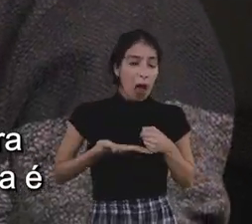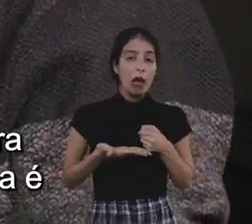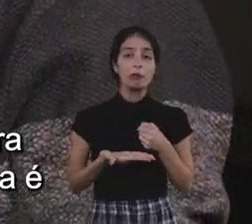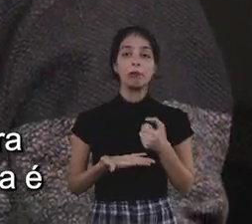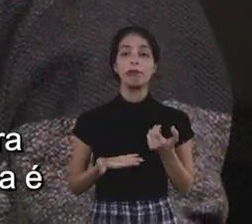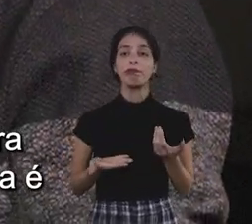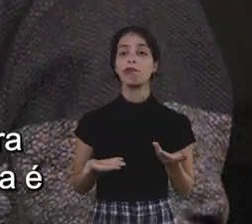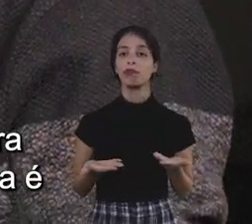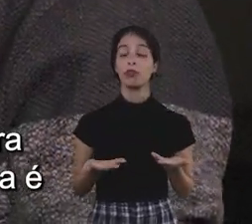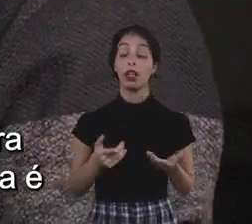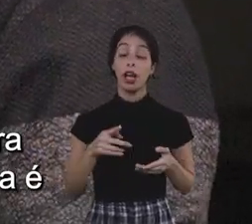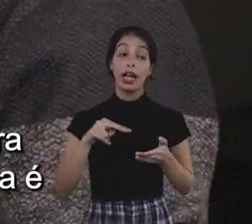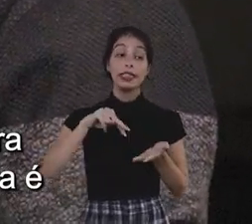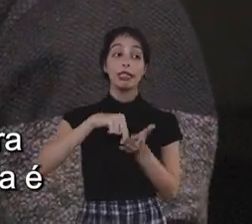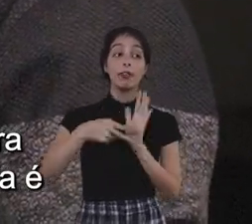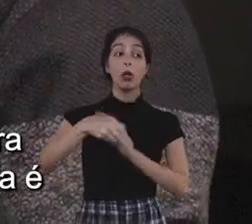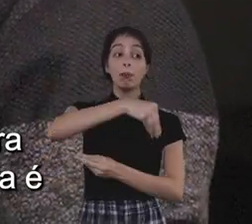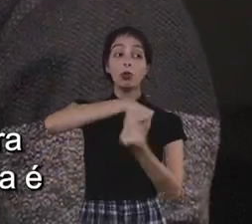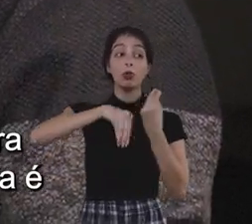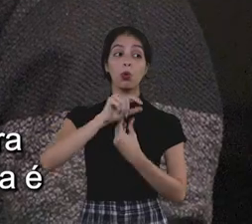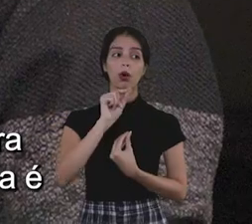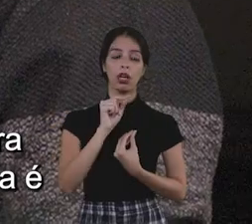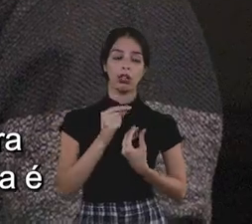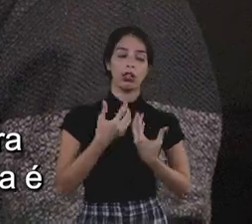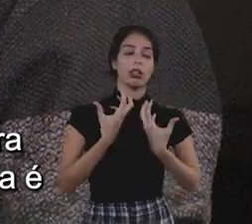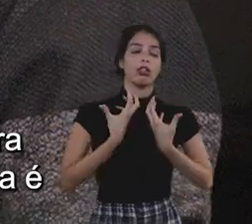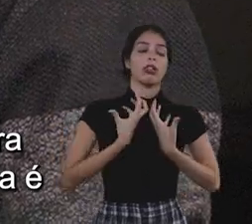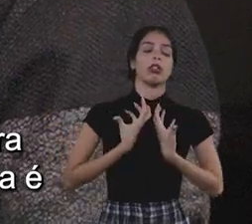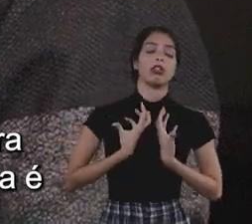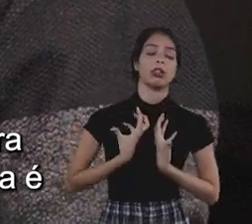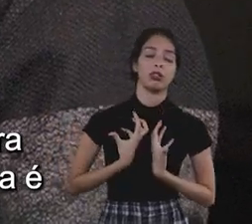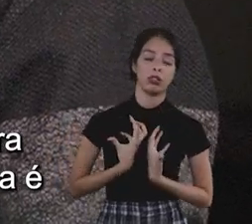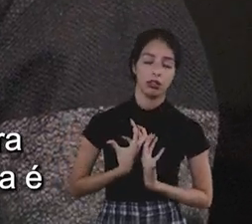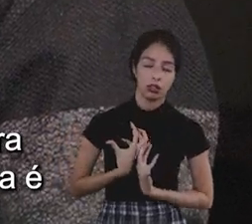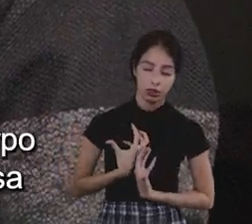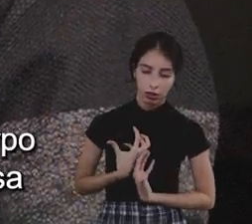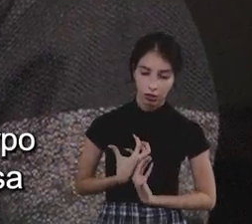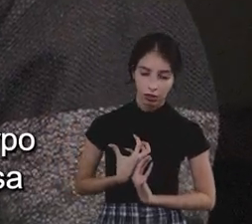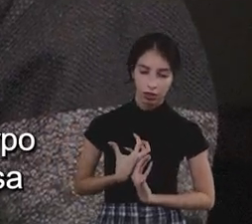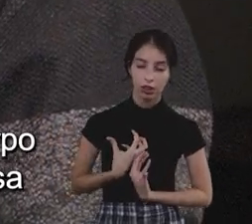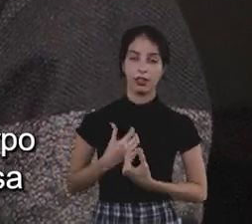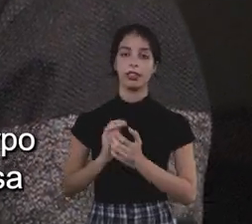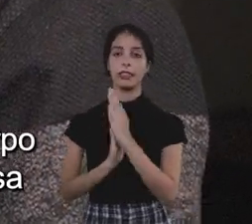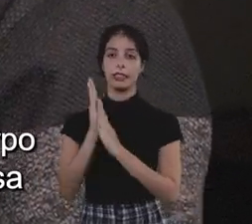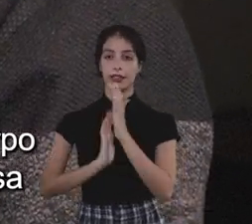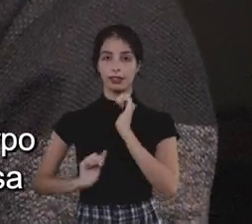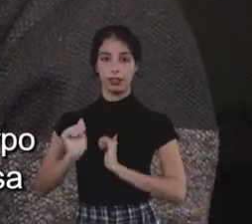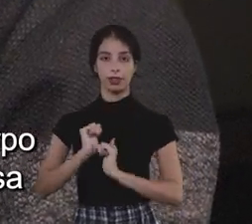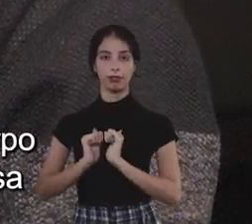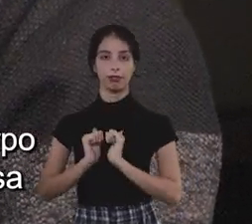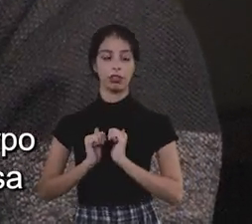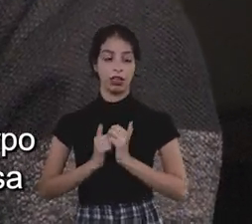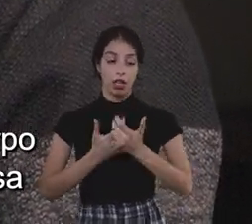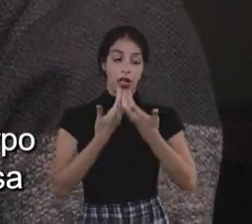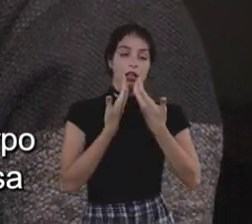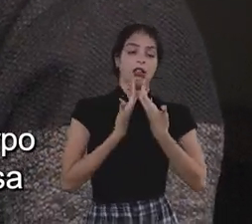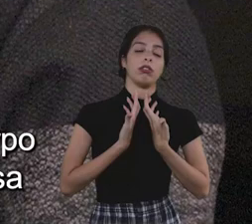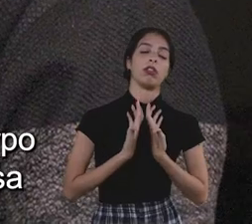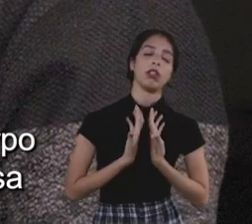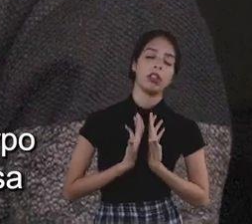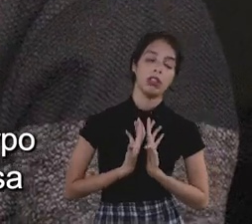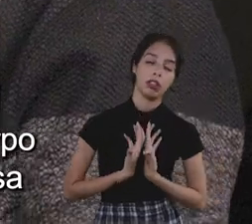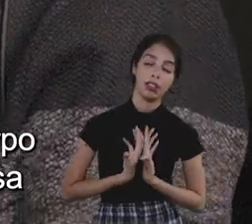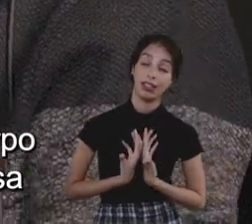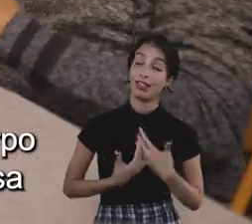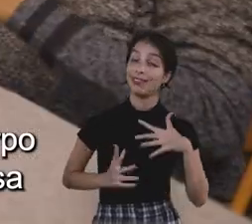exaustão com a ansiedade né a exaustão ela é uma ela é um esgarçamento do corpo